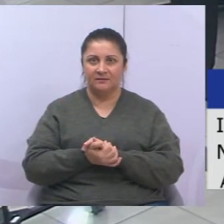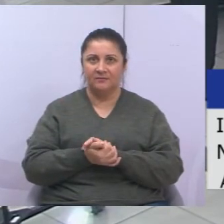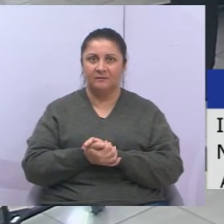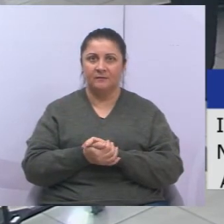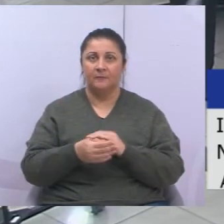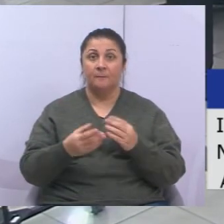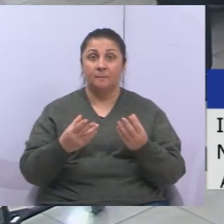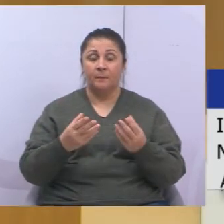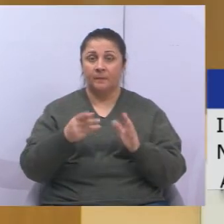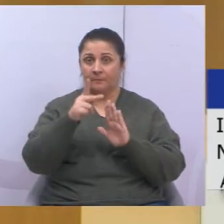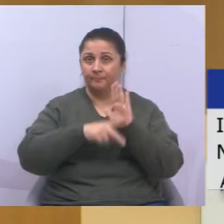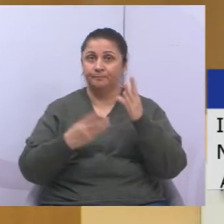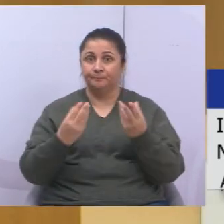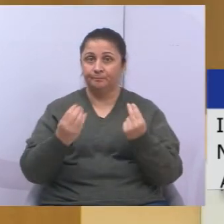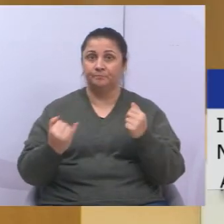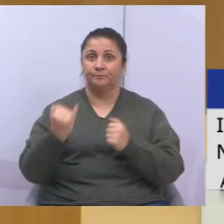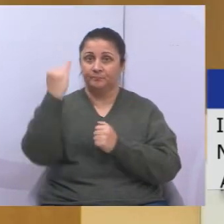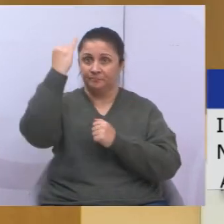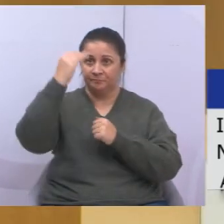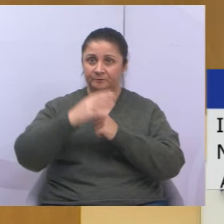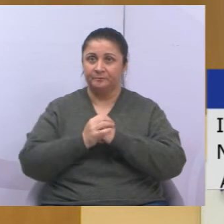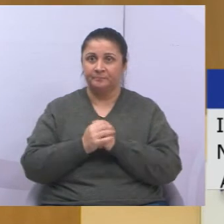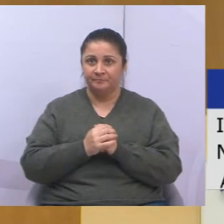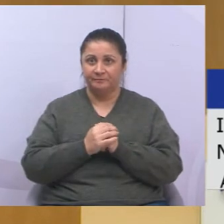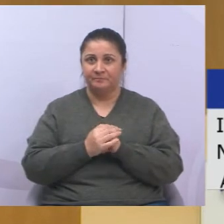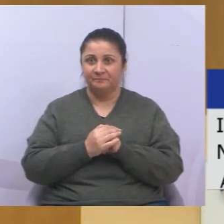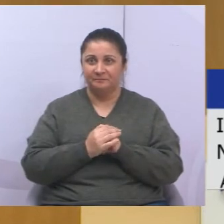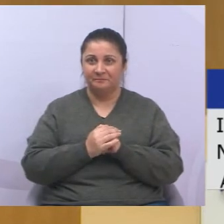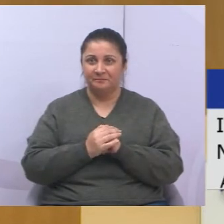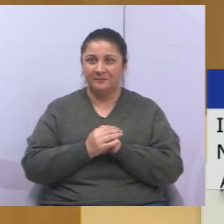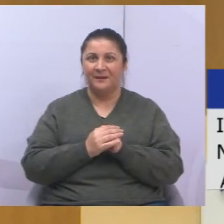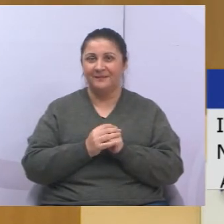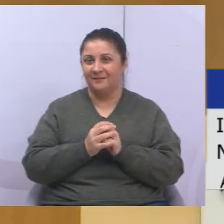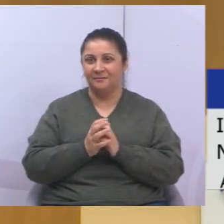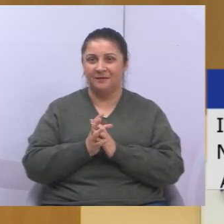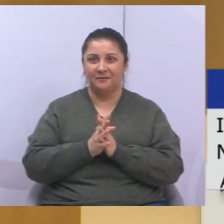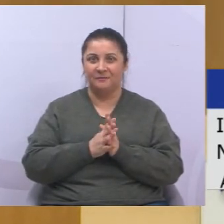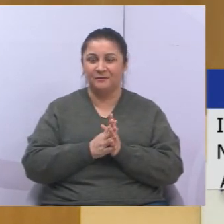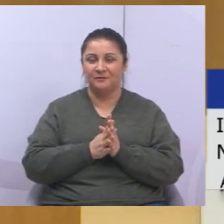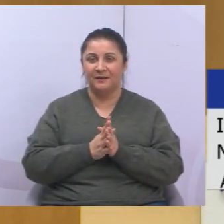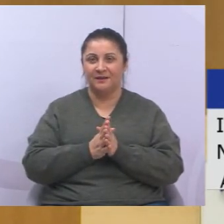bastante relevante, e também dizer o seguinte, né?